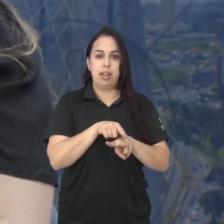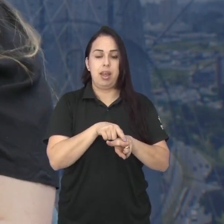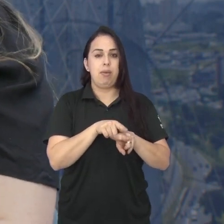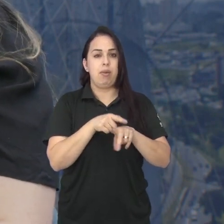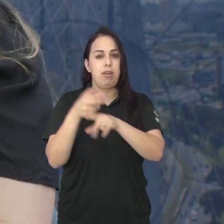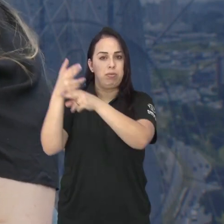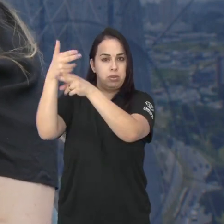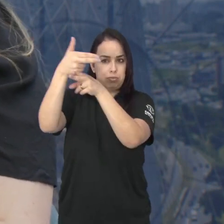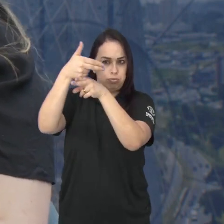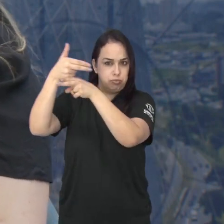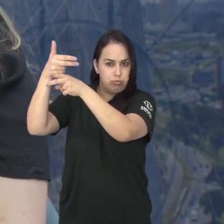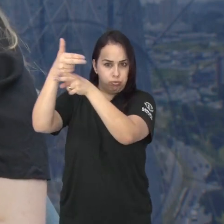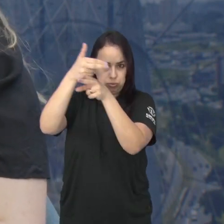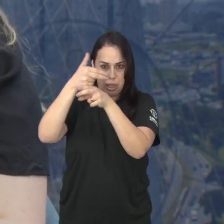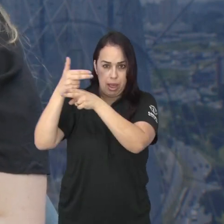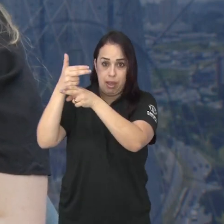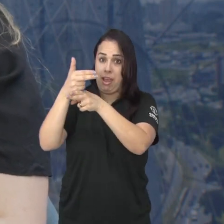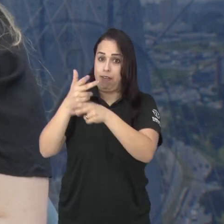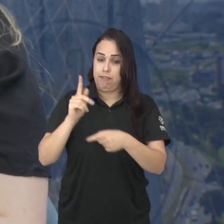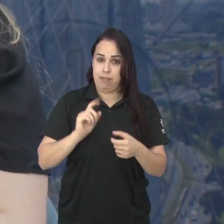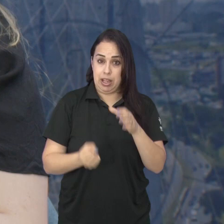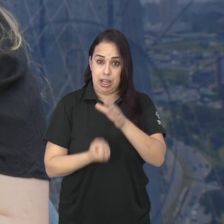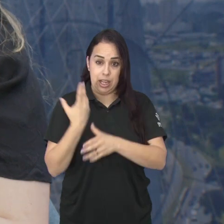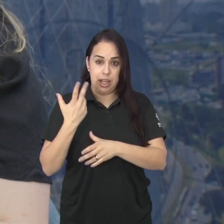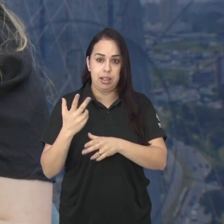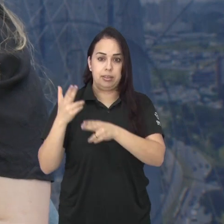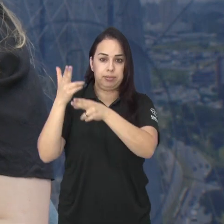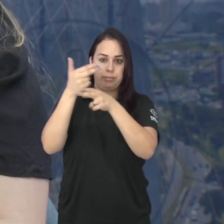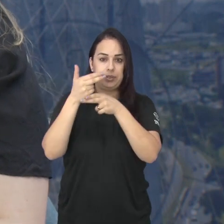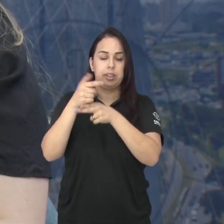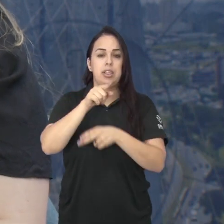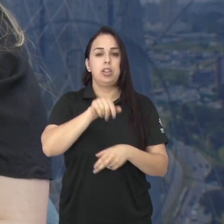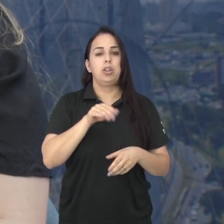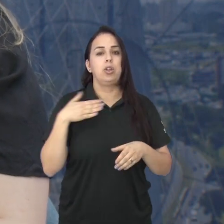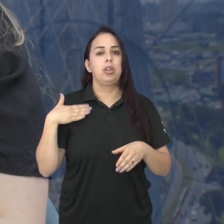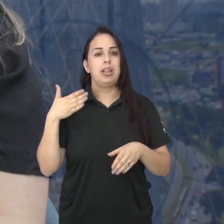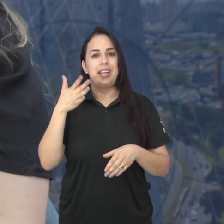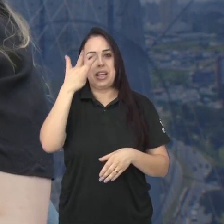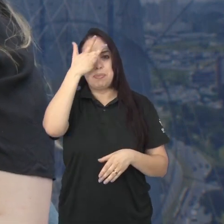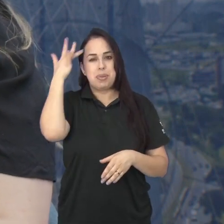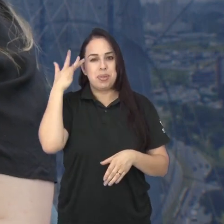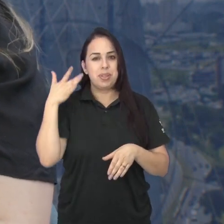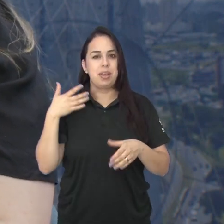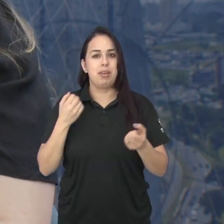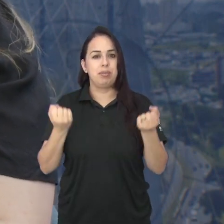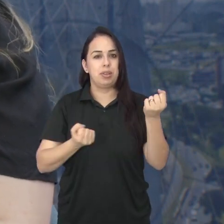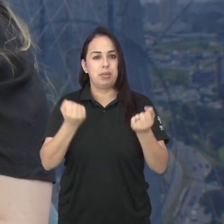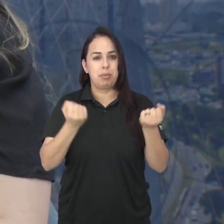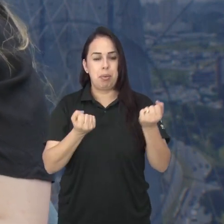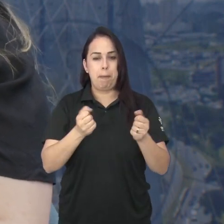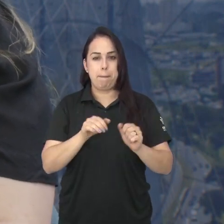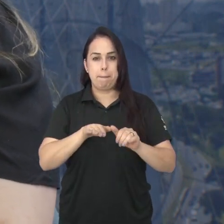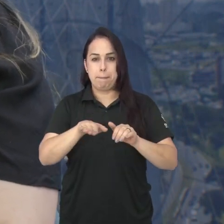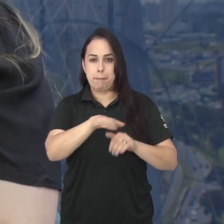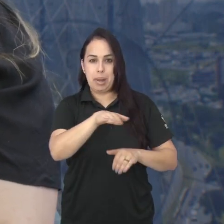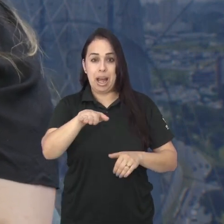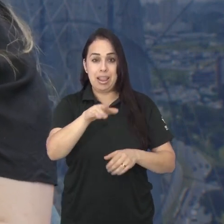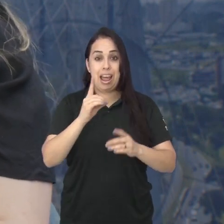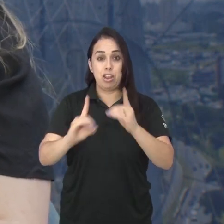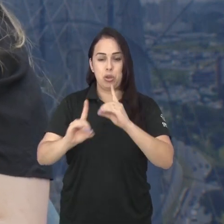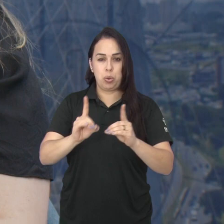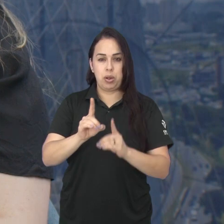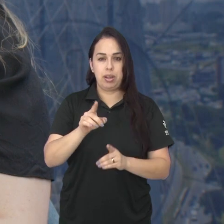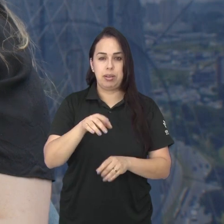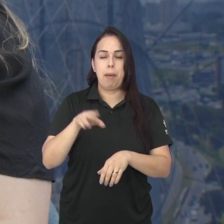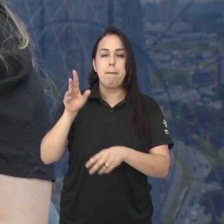dos radares meteorológicos. Provavelmente todo mundo que passa pela Dutra, ali perto do Parque Tecnológico,